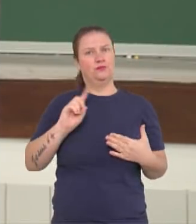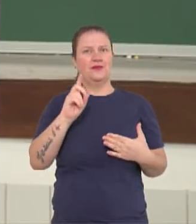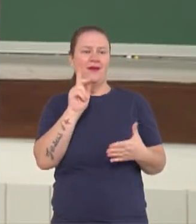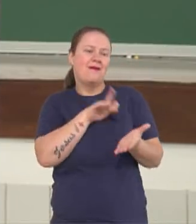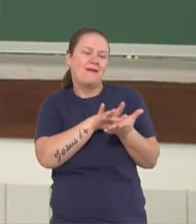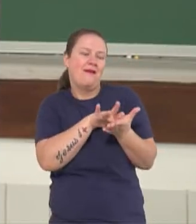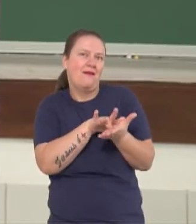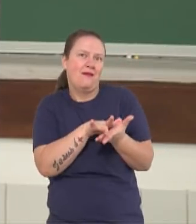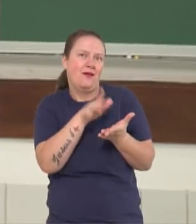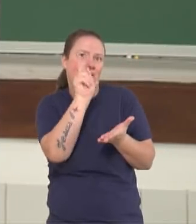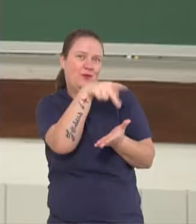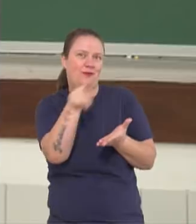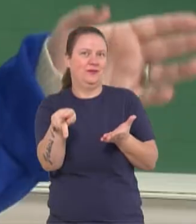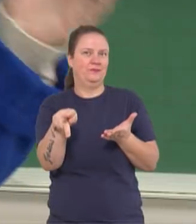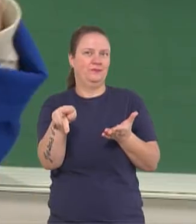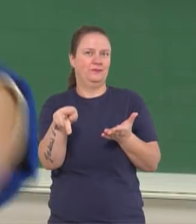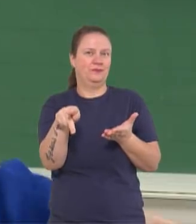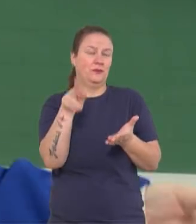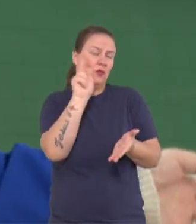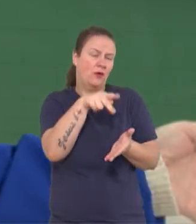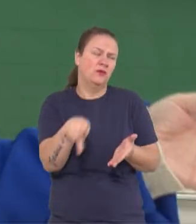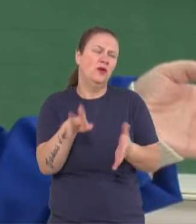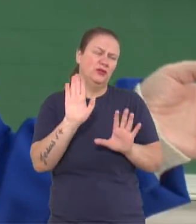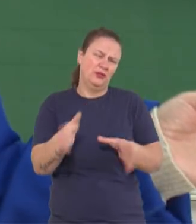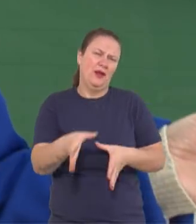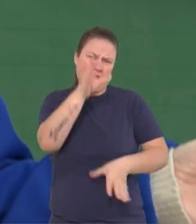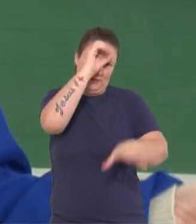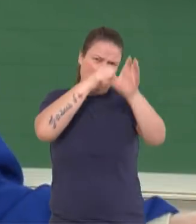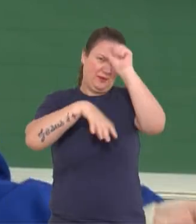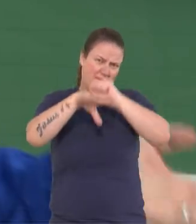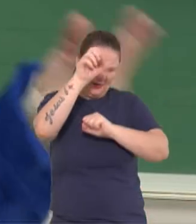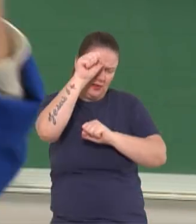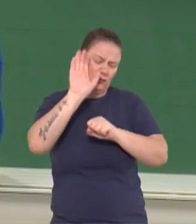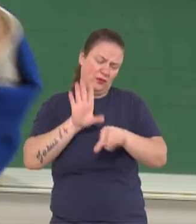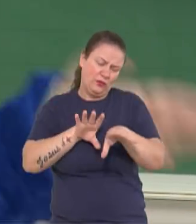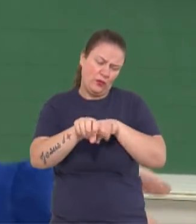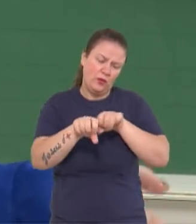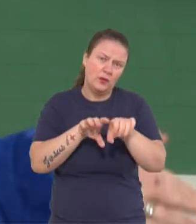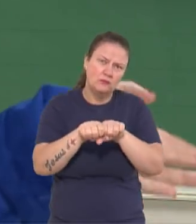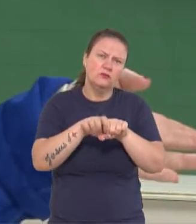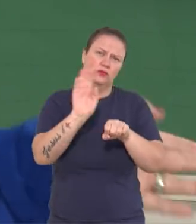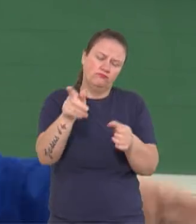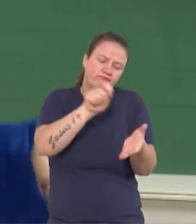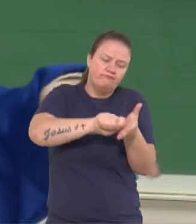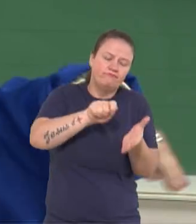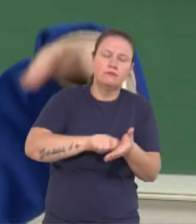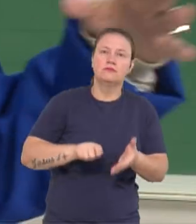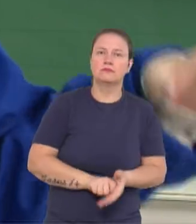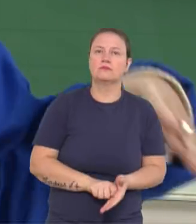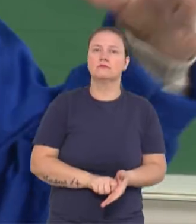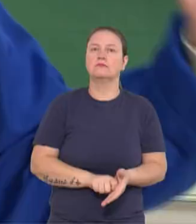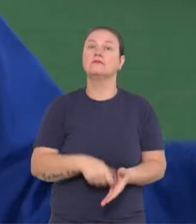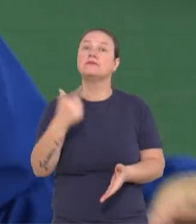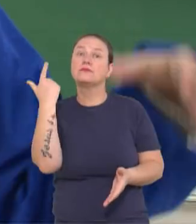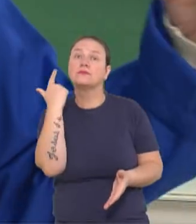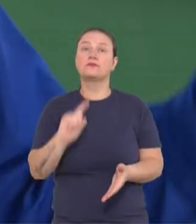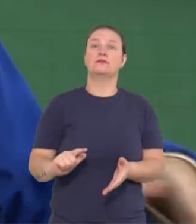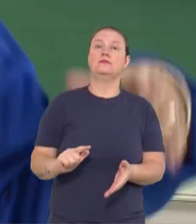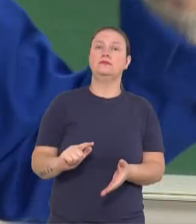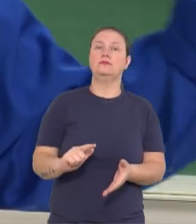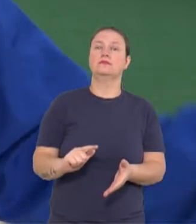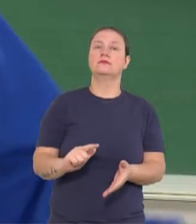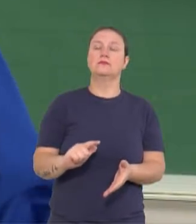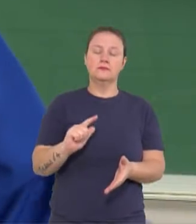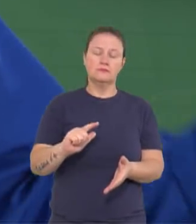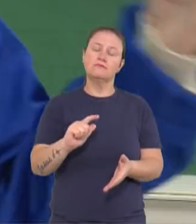o professor, né, em algum momento já estudou e já se apropriou desses conceitos e já escreveu bastante, né, para poder realmente aprender e se